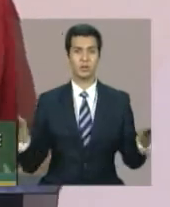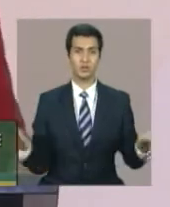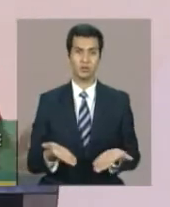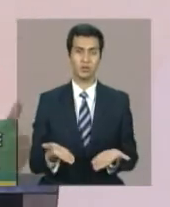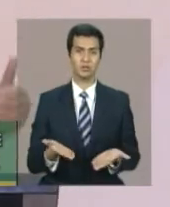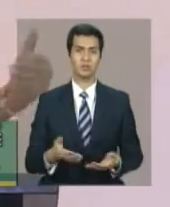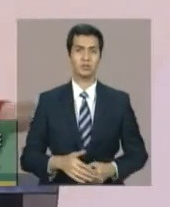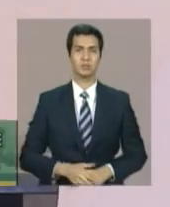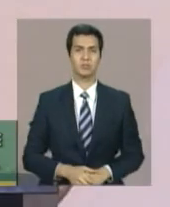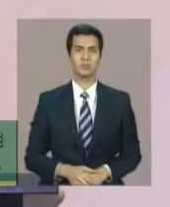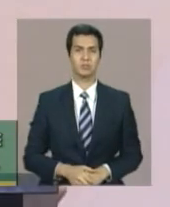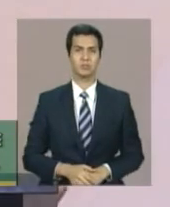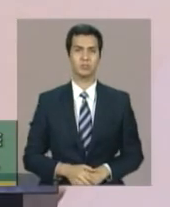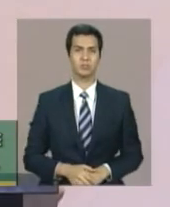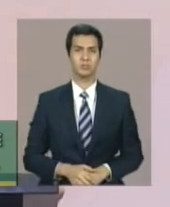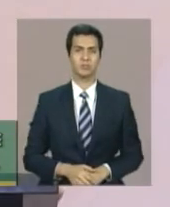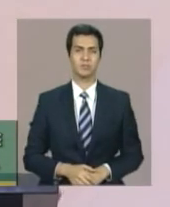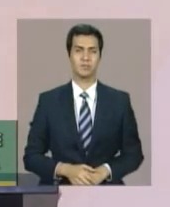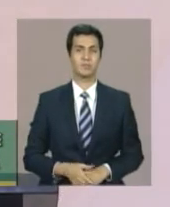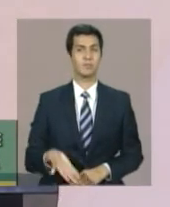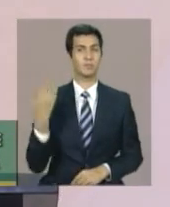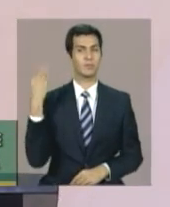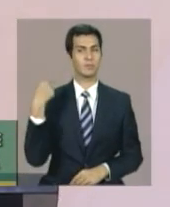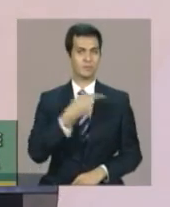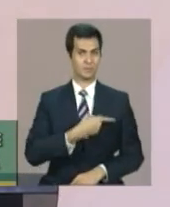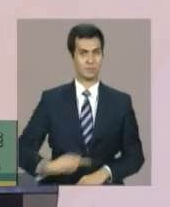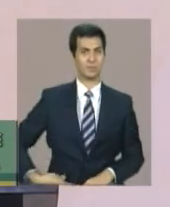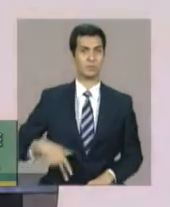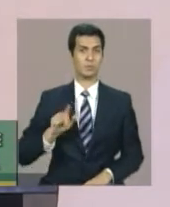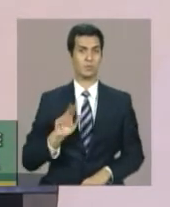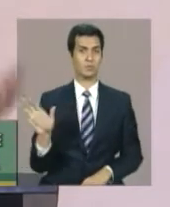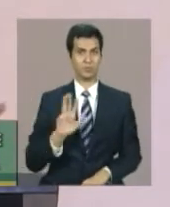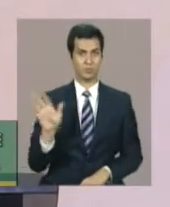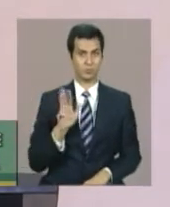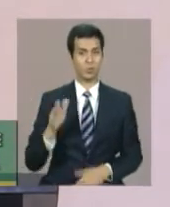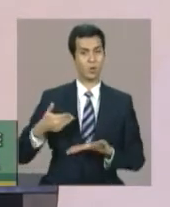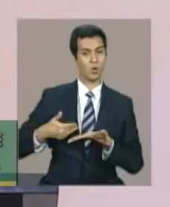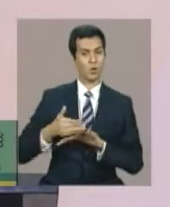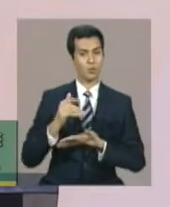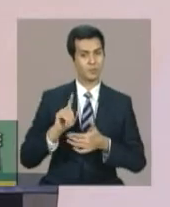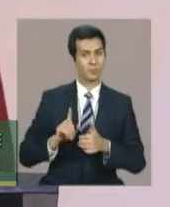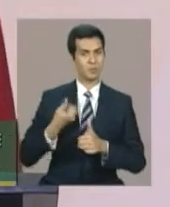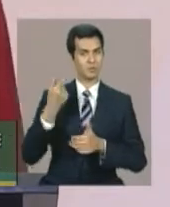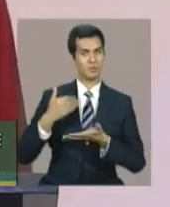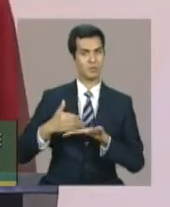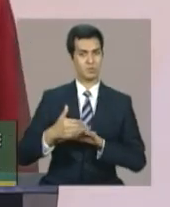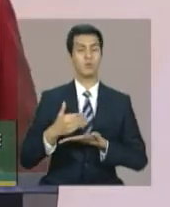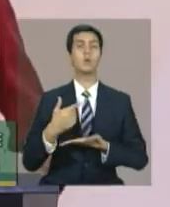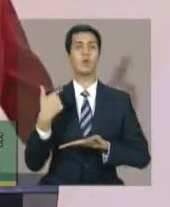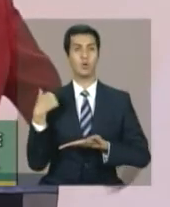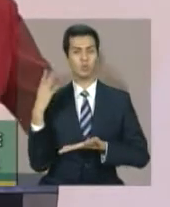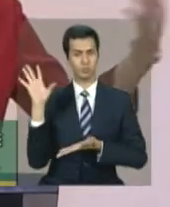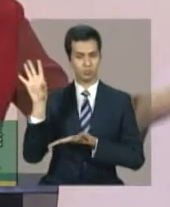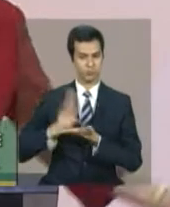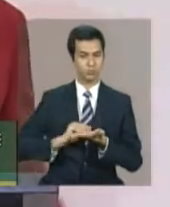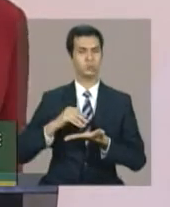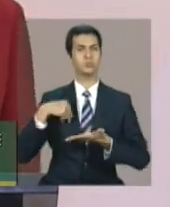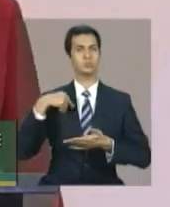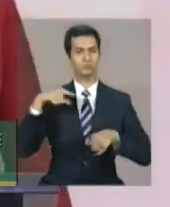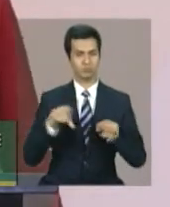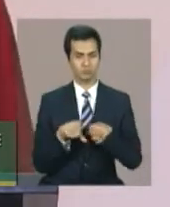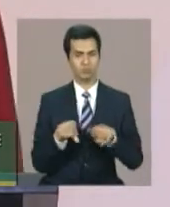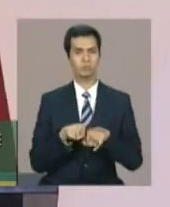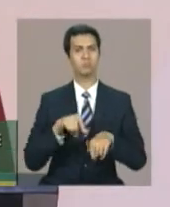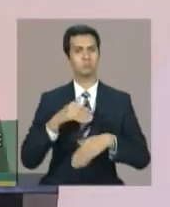olhar, a partir do governo do presidente Lula, e agora também no meu governo, com o aprendizado